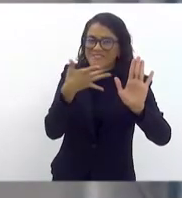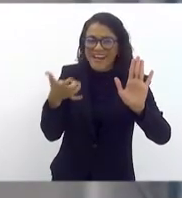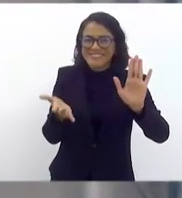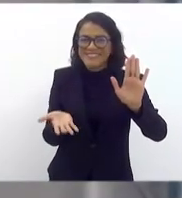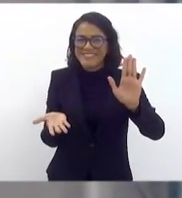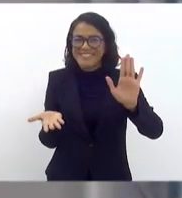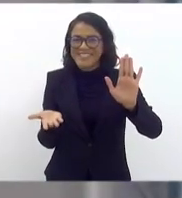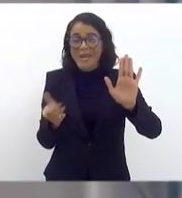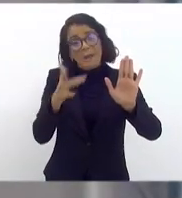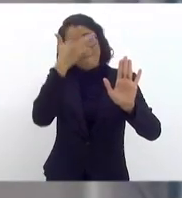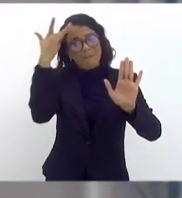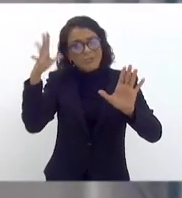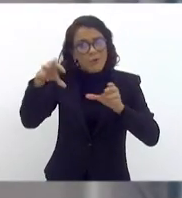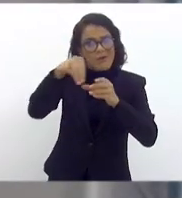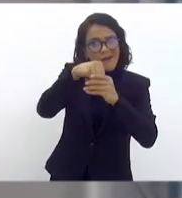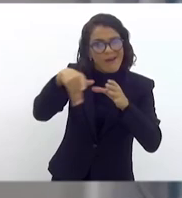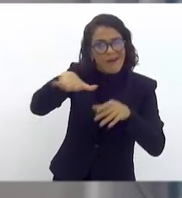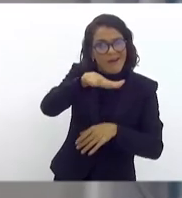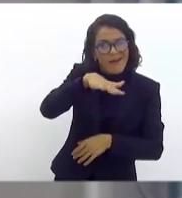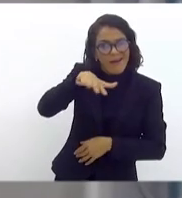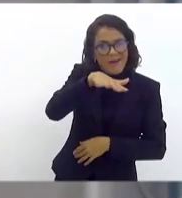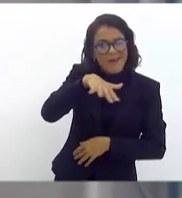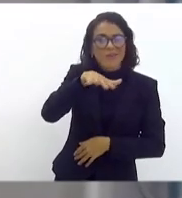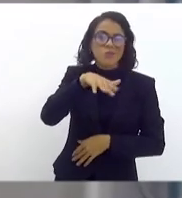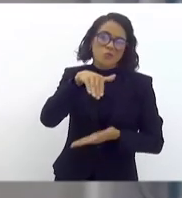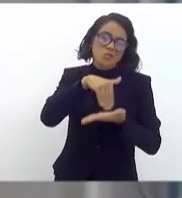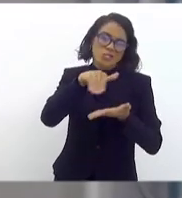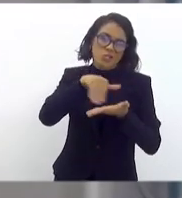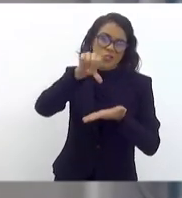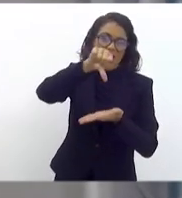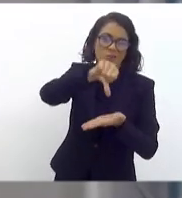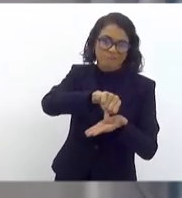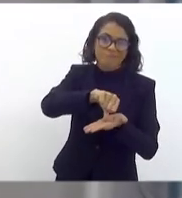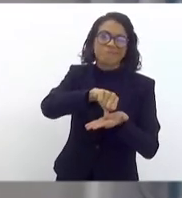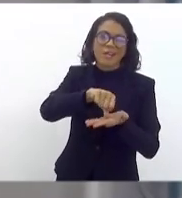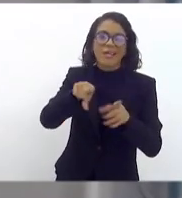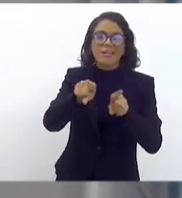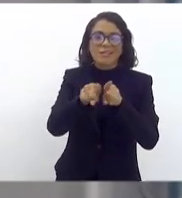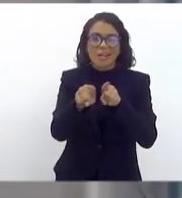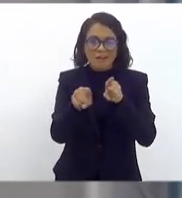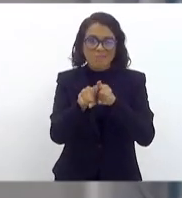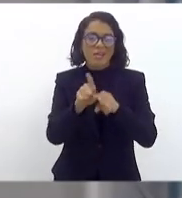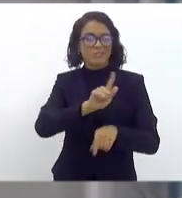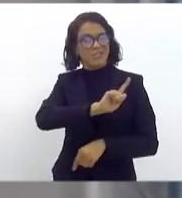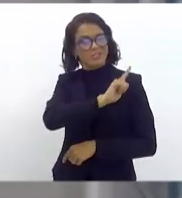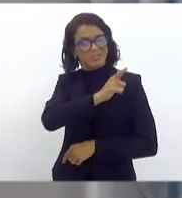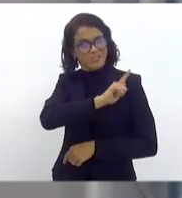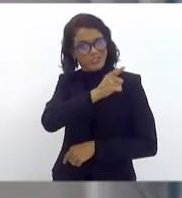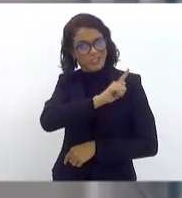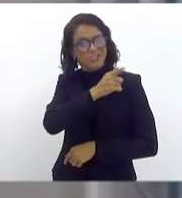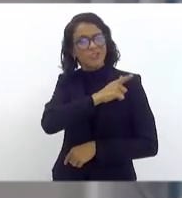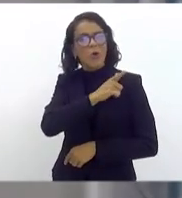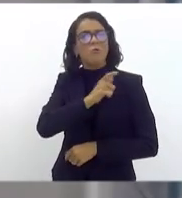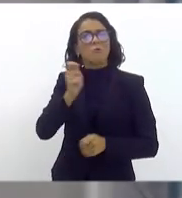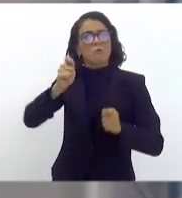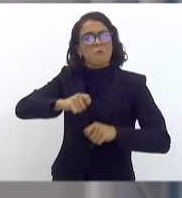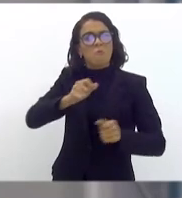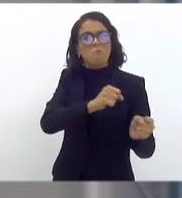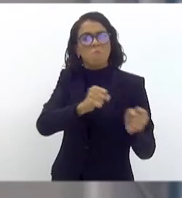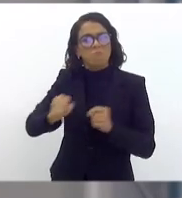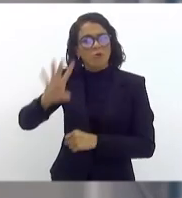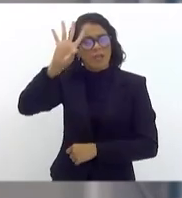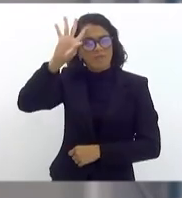fato faça parte, né, do escritório central e da sua gestão com poder decisório,